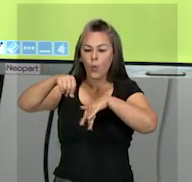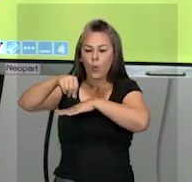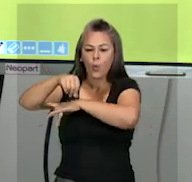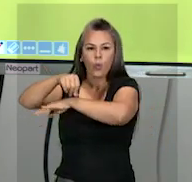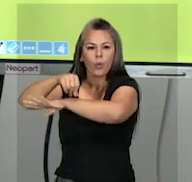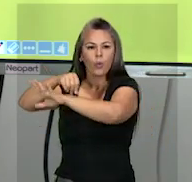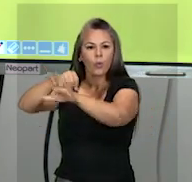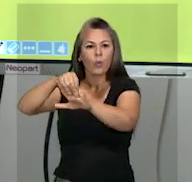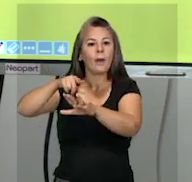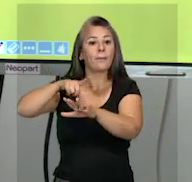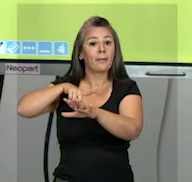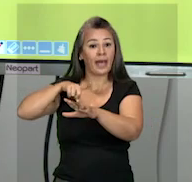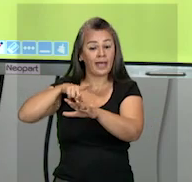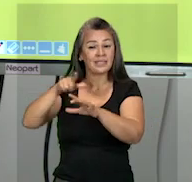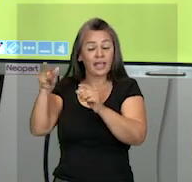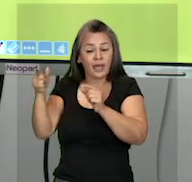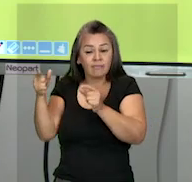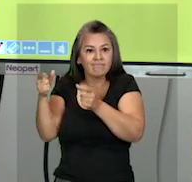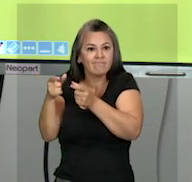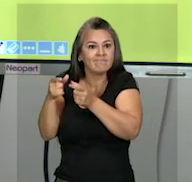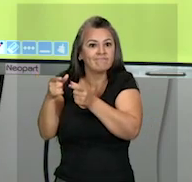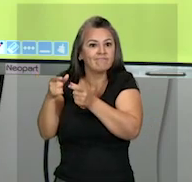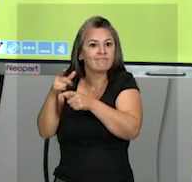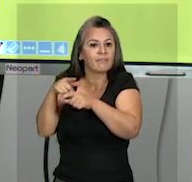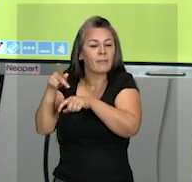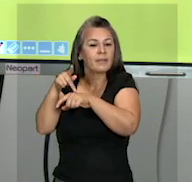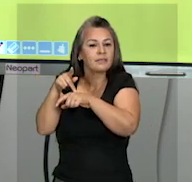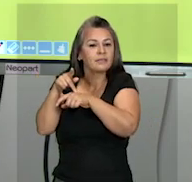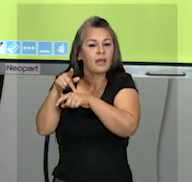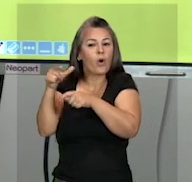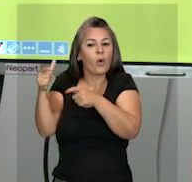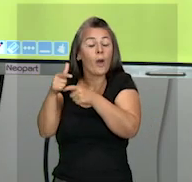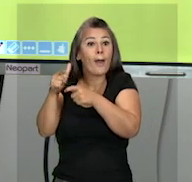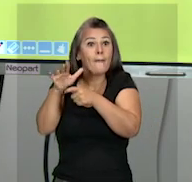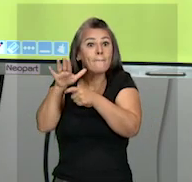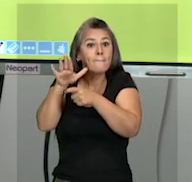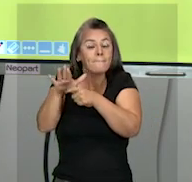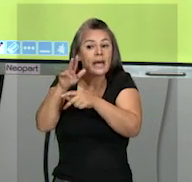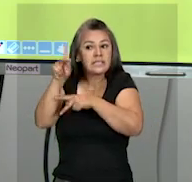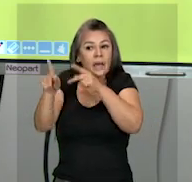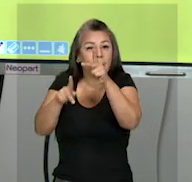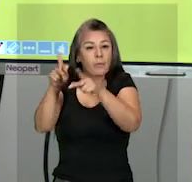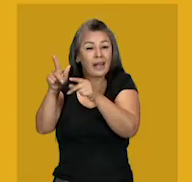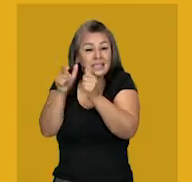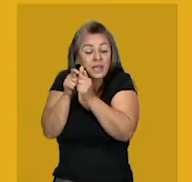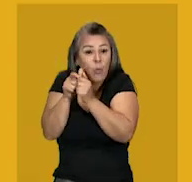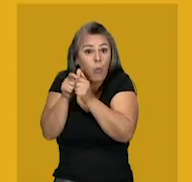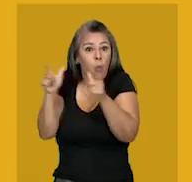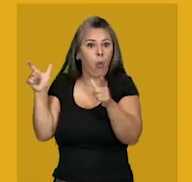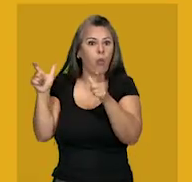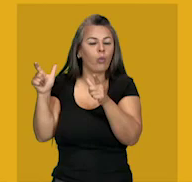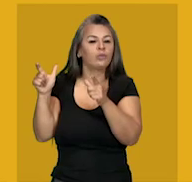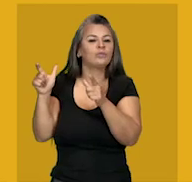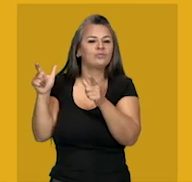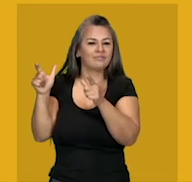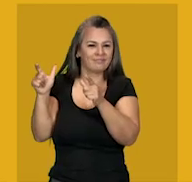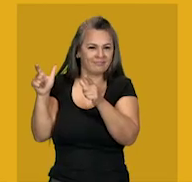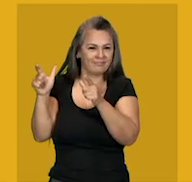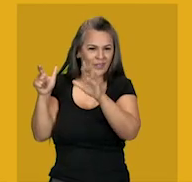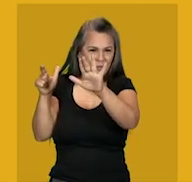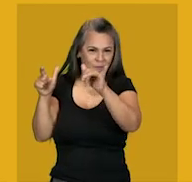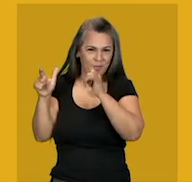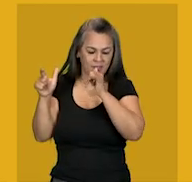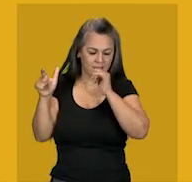vocês verem, para a gente comparar a população do Brasil com a do Japão, mas o Japão tem pouco mais que a metade da população do brasileira. Então pega o